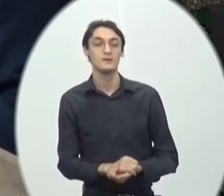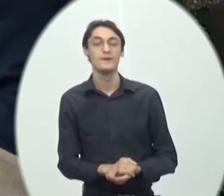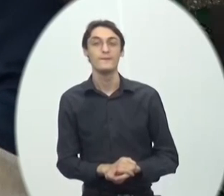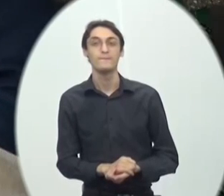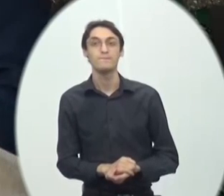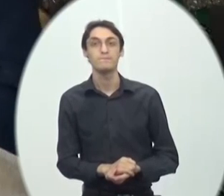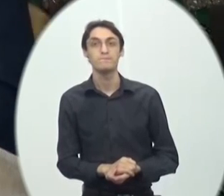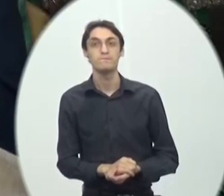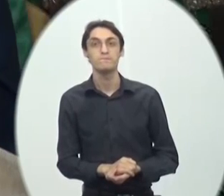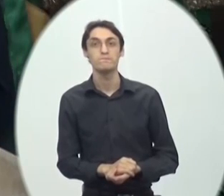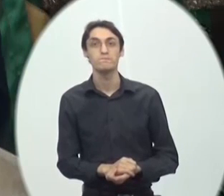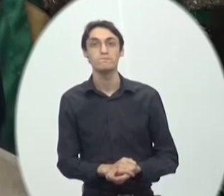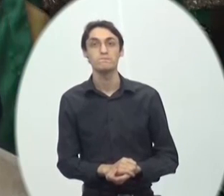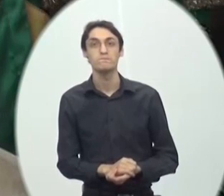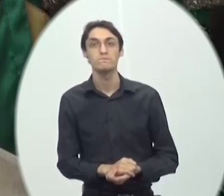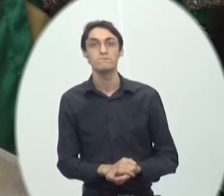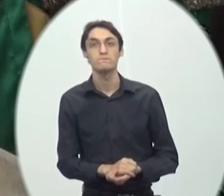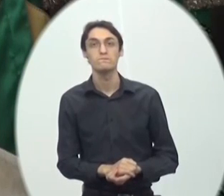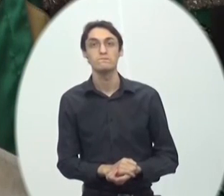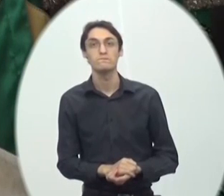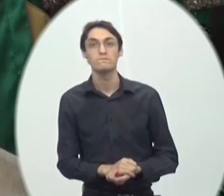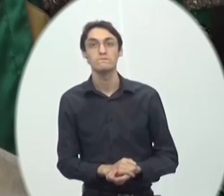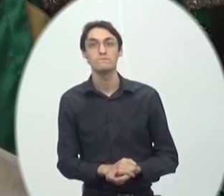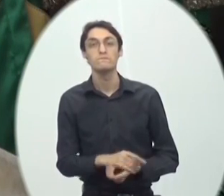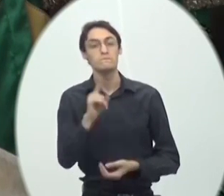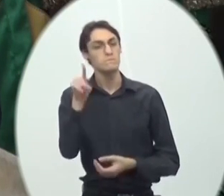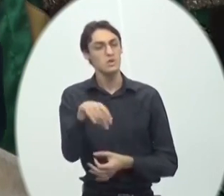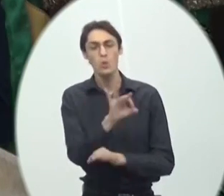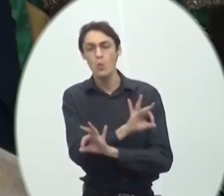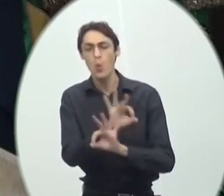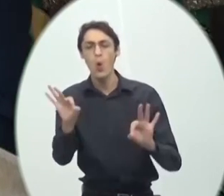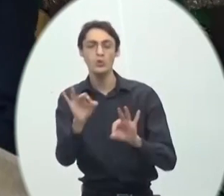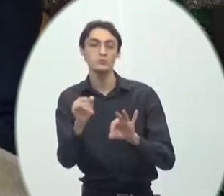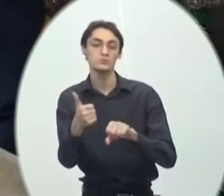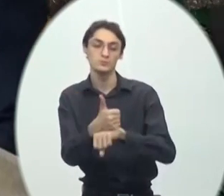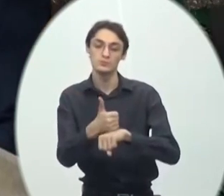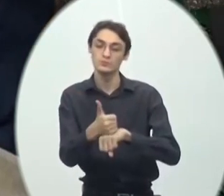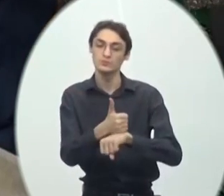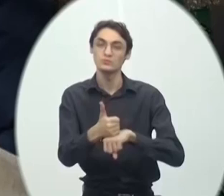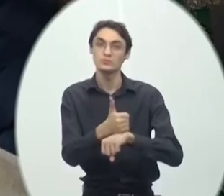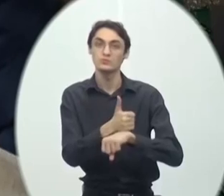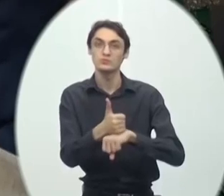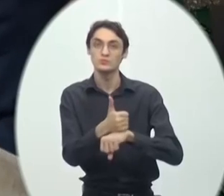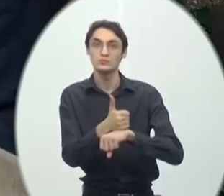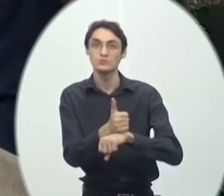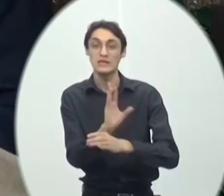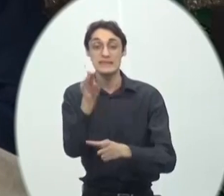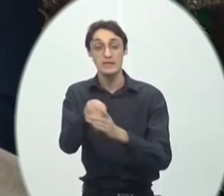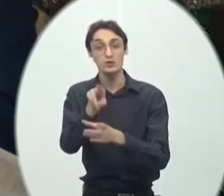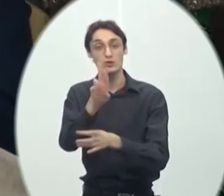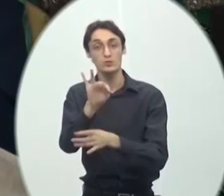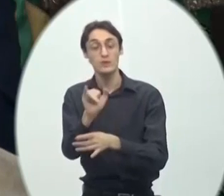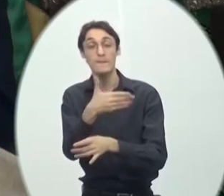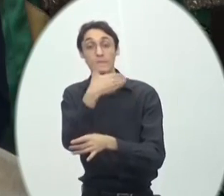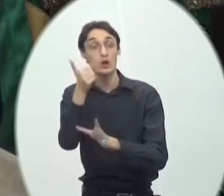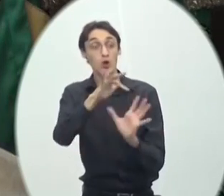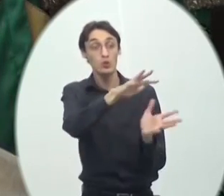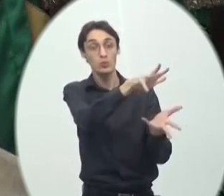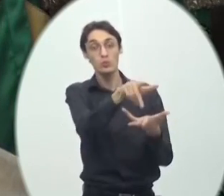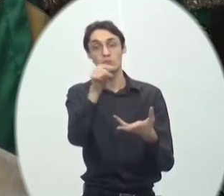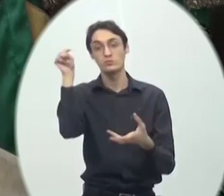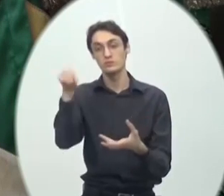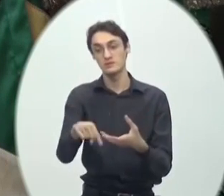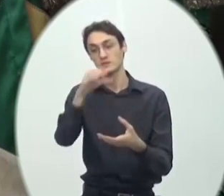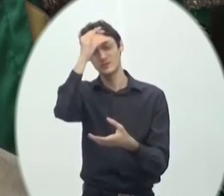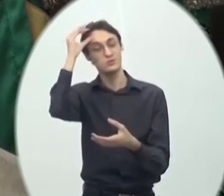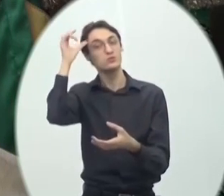um excelente profissional, é considerado um dos melhores intensivistas do mundo, que encontra-se aqui